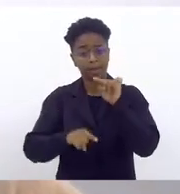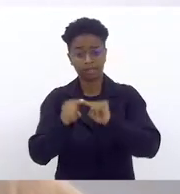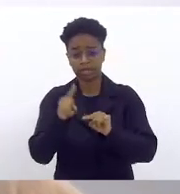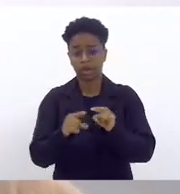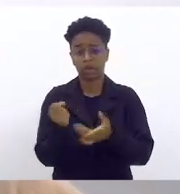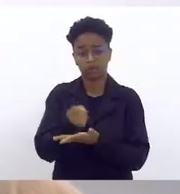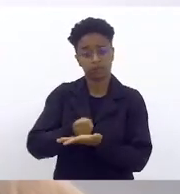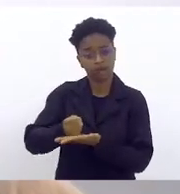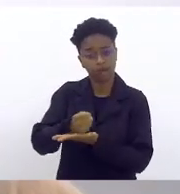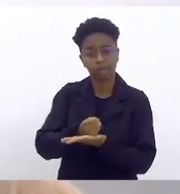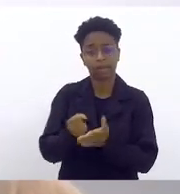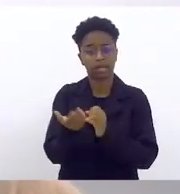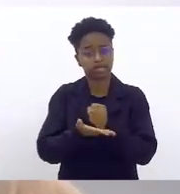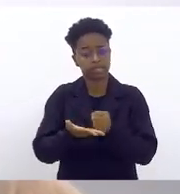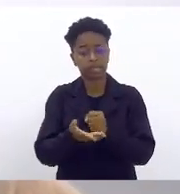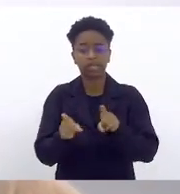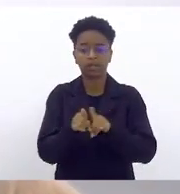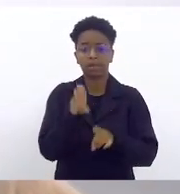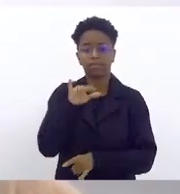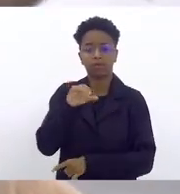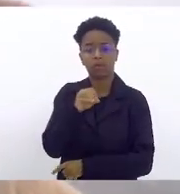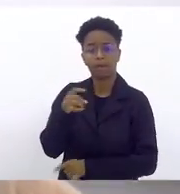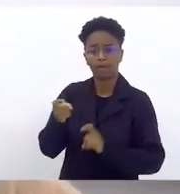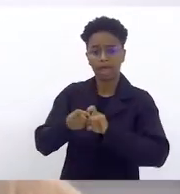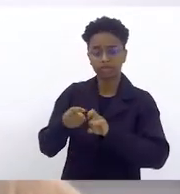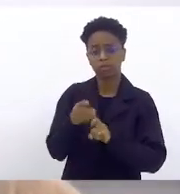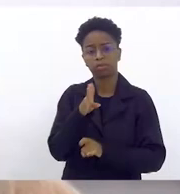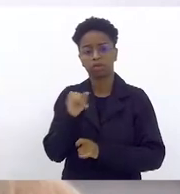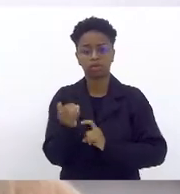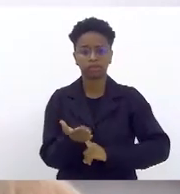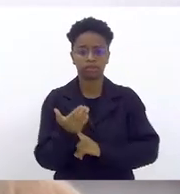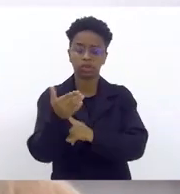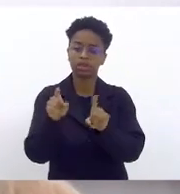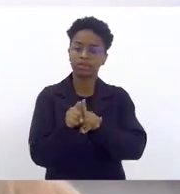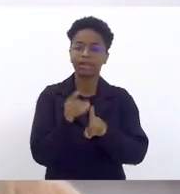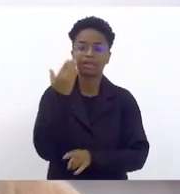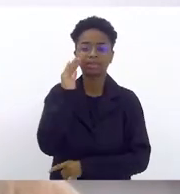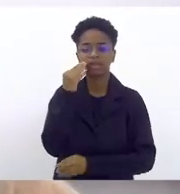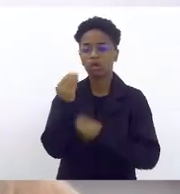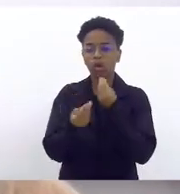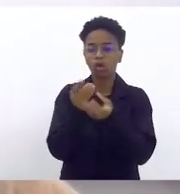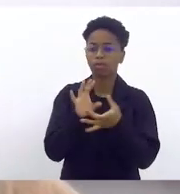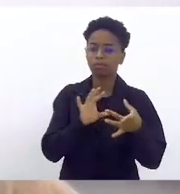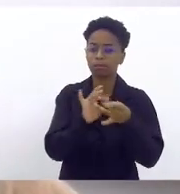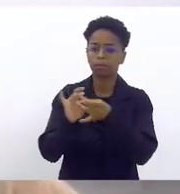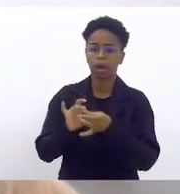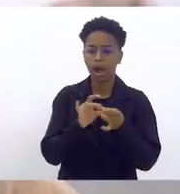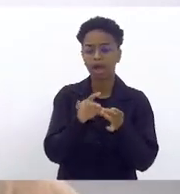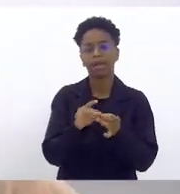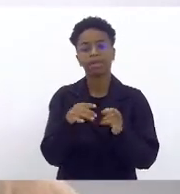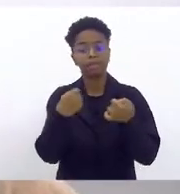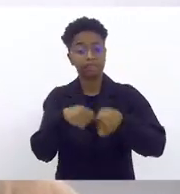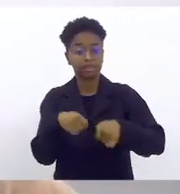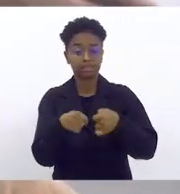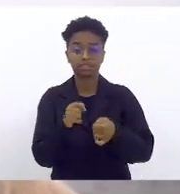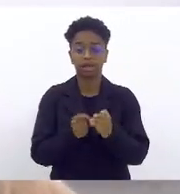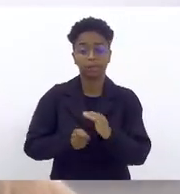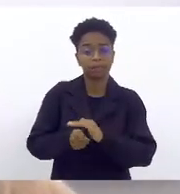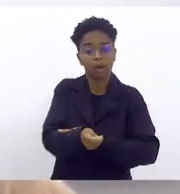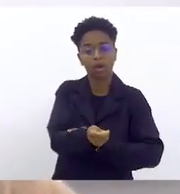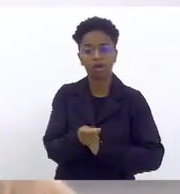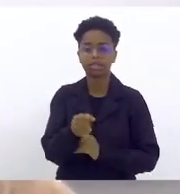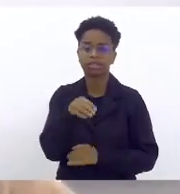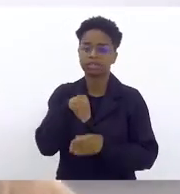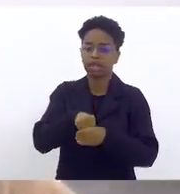farmacos e biométicos biotecnológicos mas também entender como é que isso se articula com a necessidade de investimento